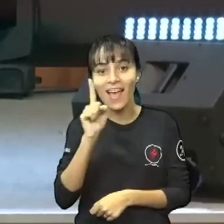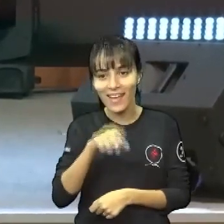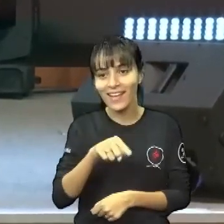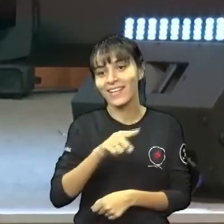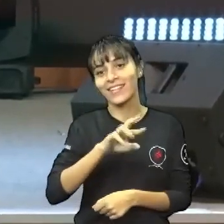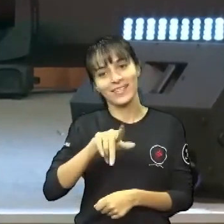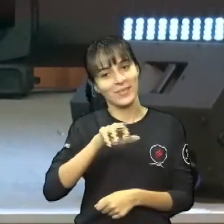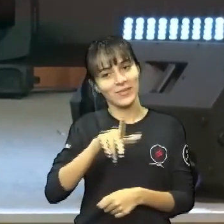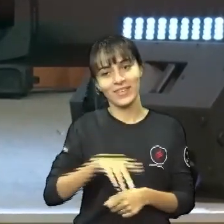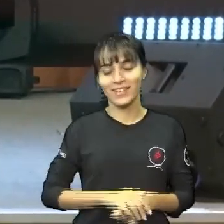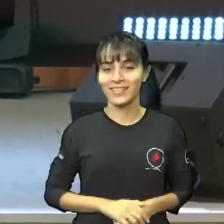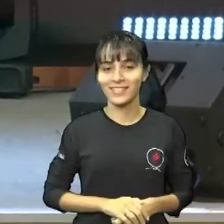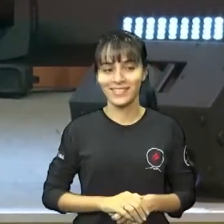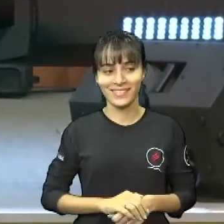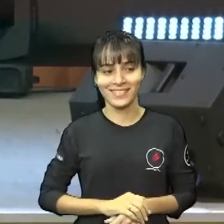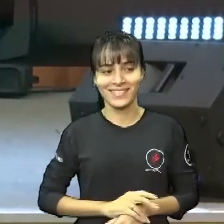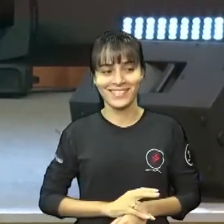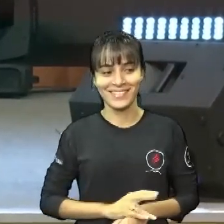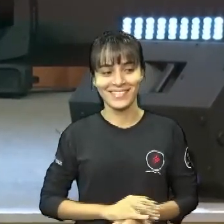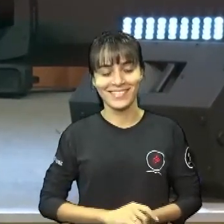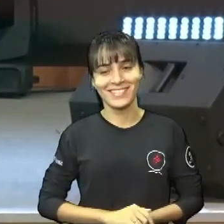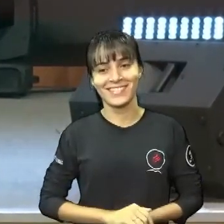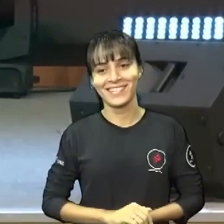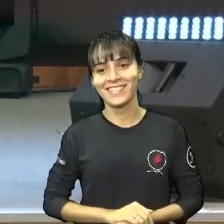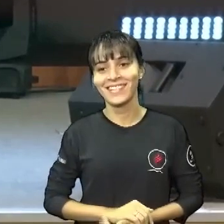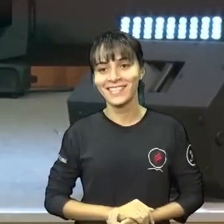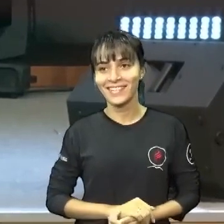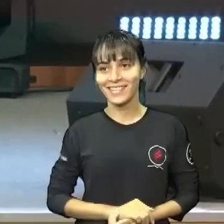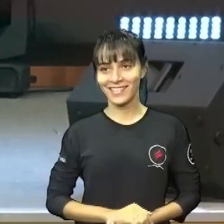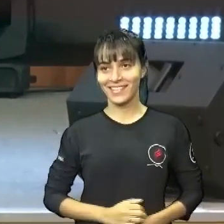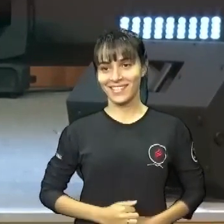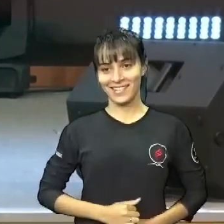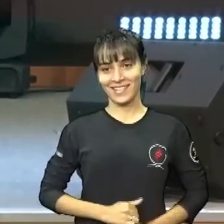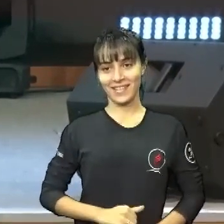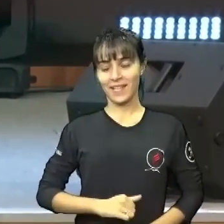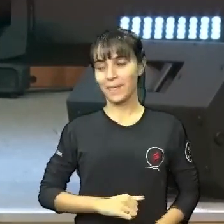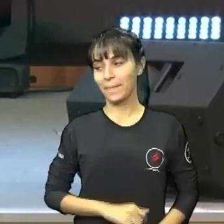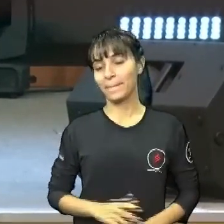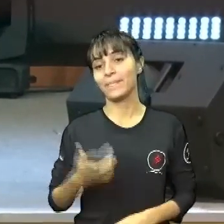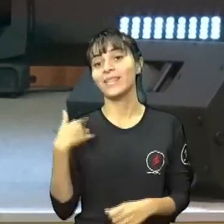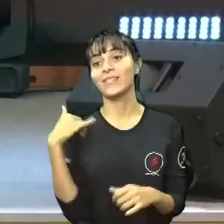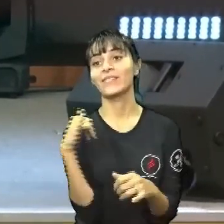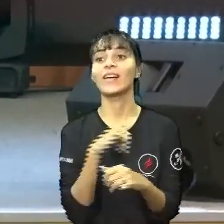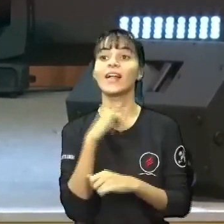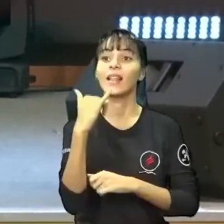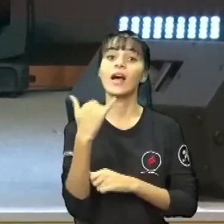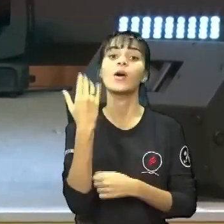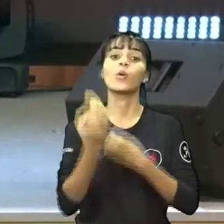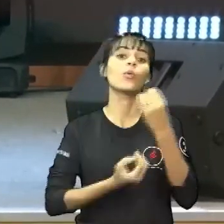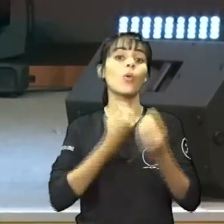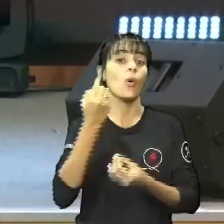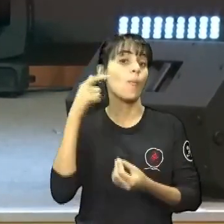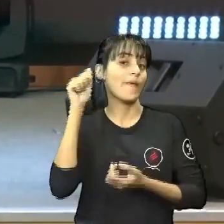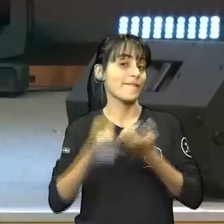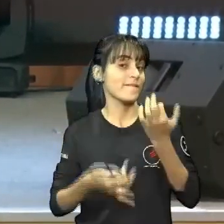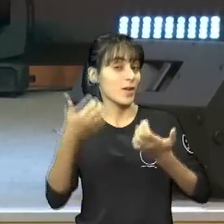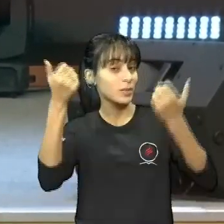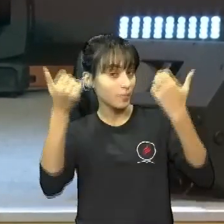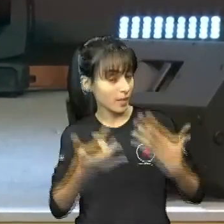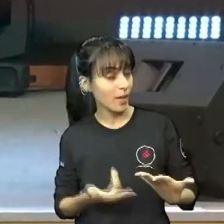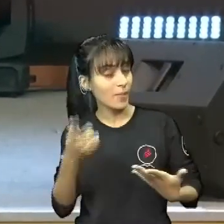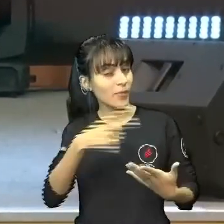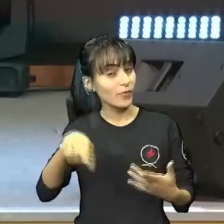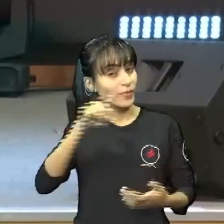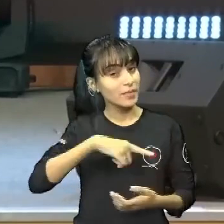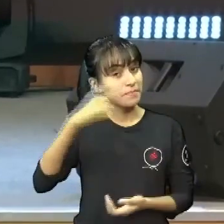você acha que é isso eu vou te dizer Como é o inferno para você ter uma ideia